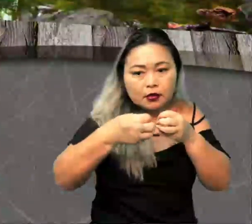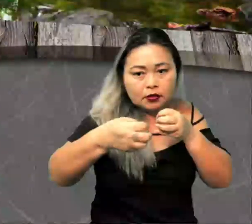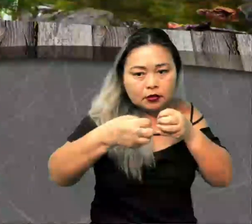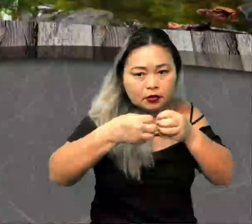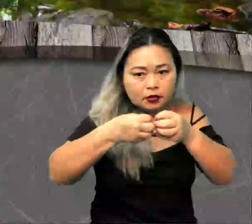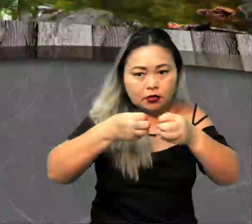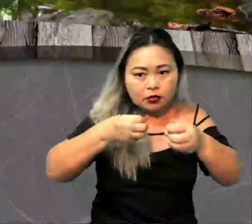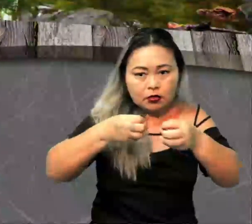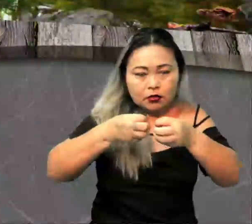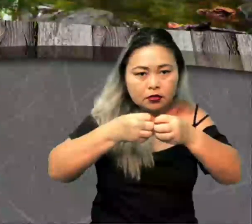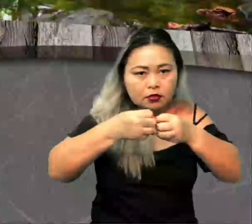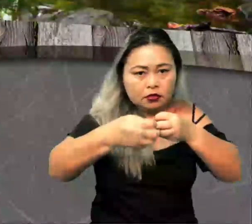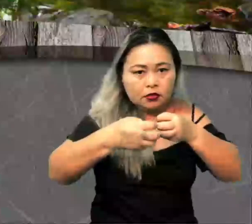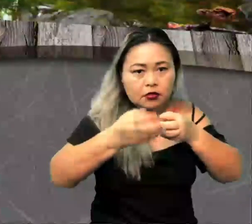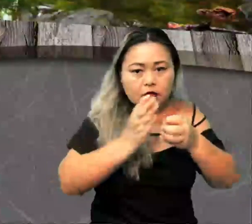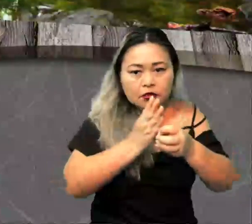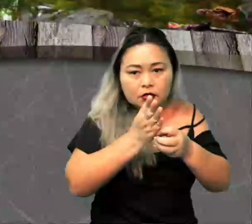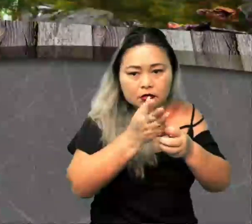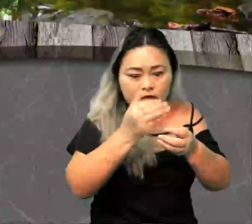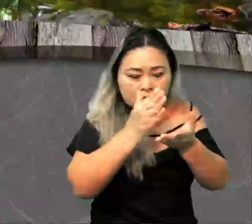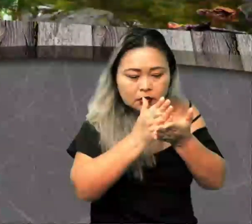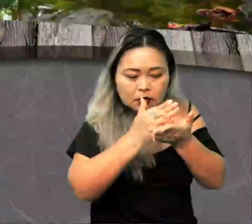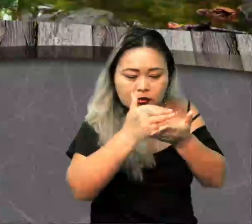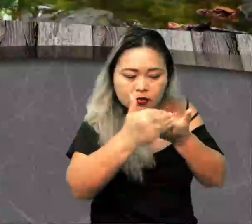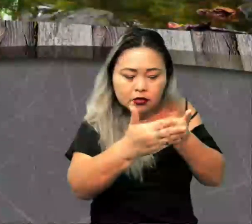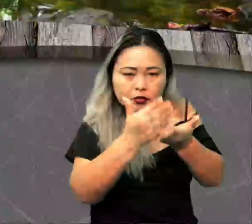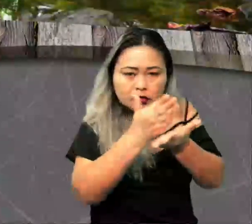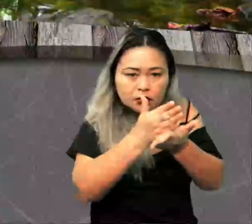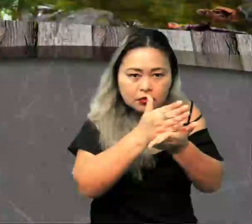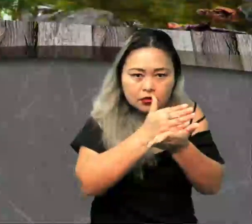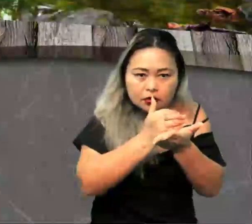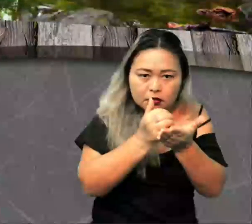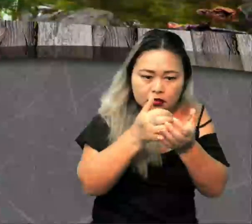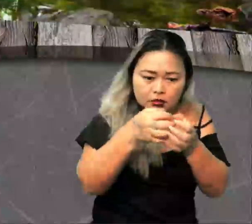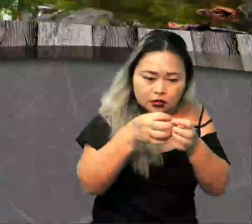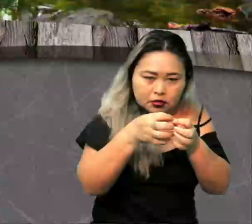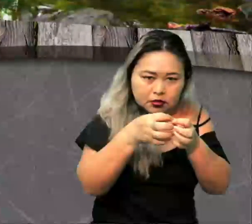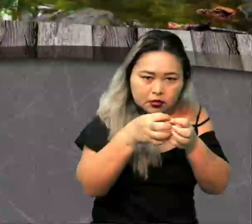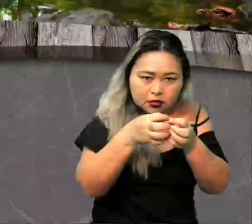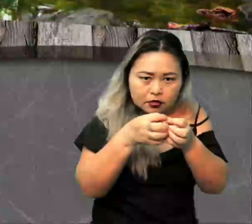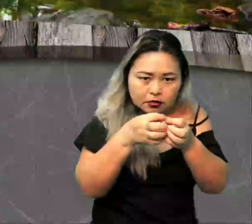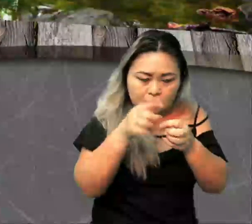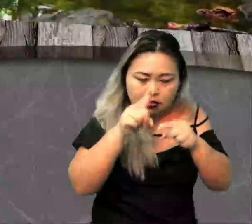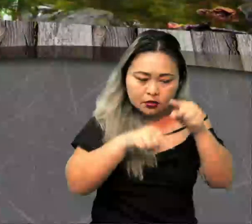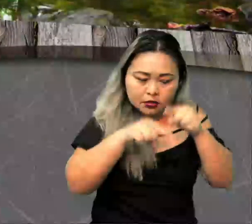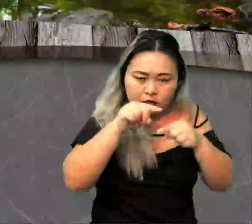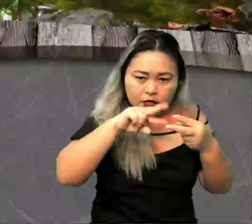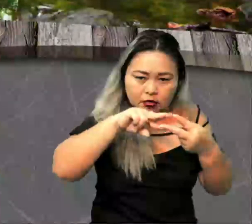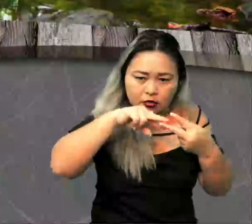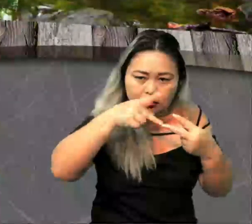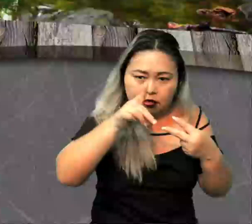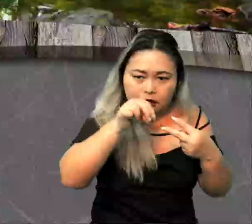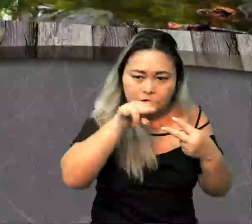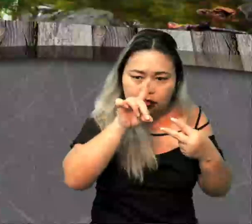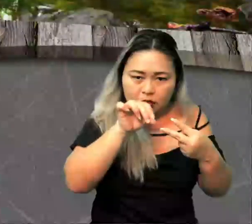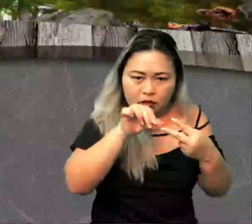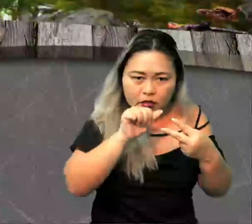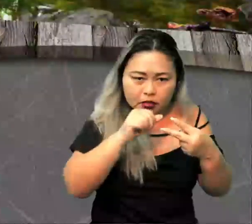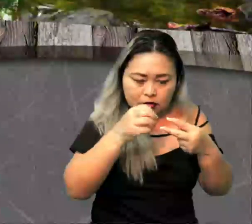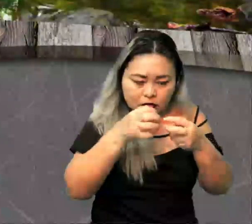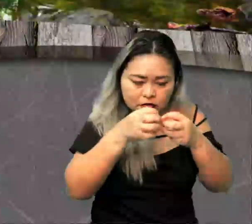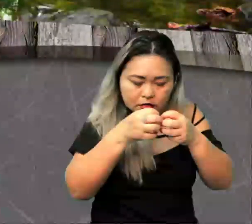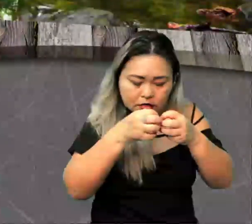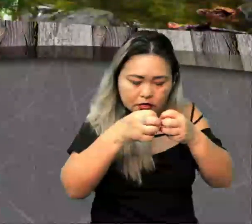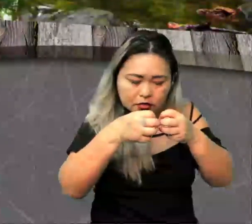assexuadamente, por cisciparidade ou bipartição, correto? Então, ela está aqui, ela tem o material, DNA bacteriano, então ela